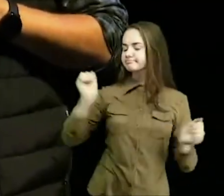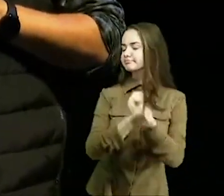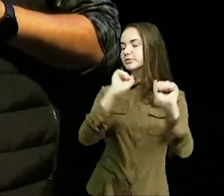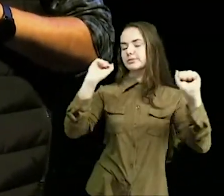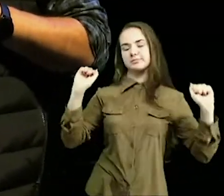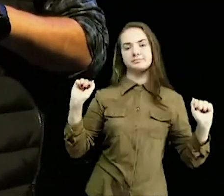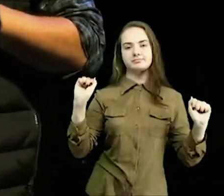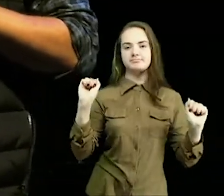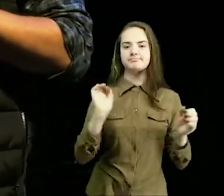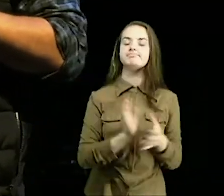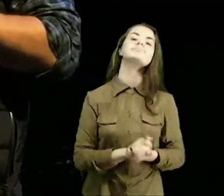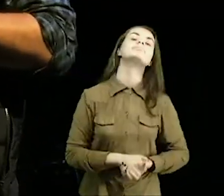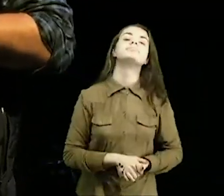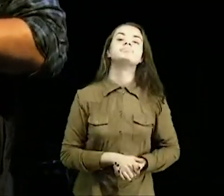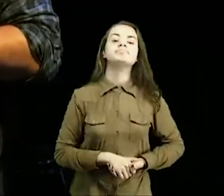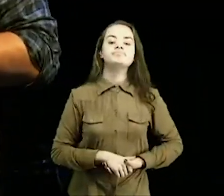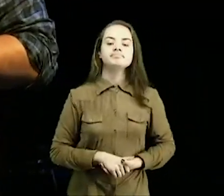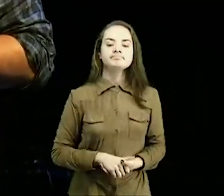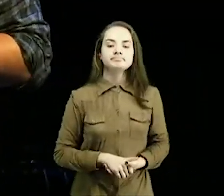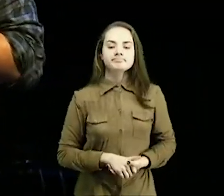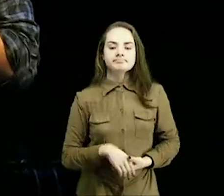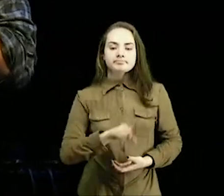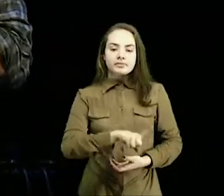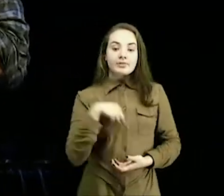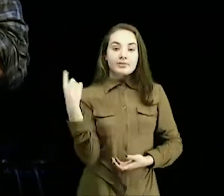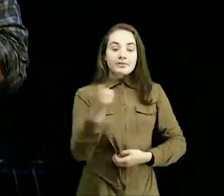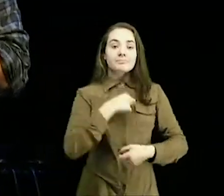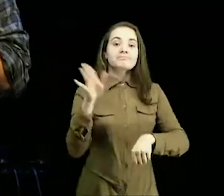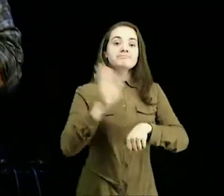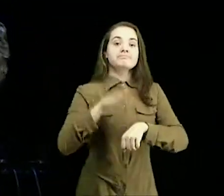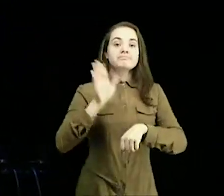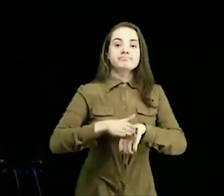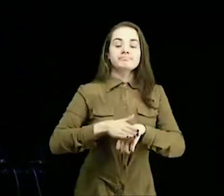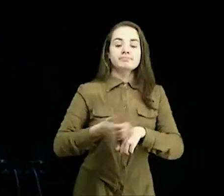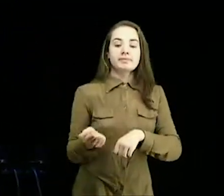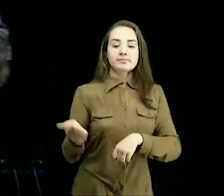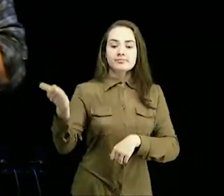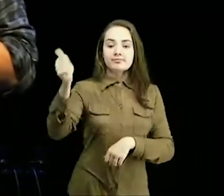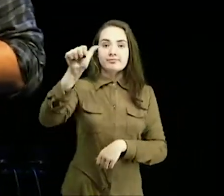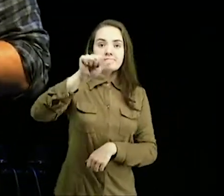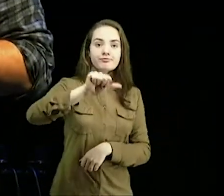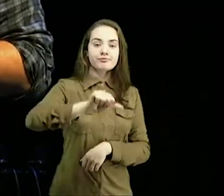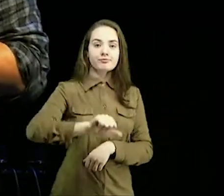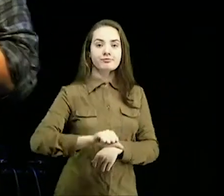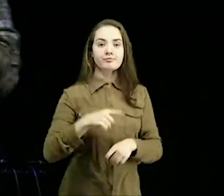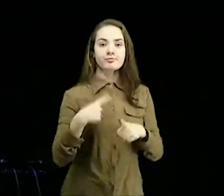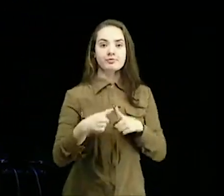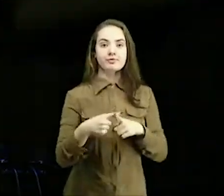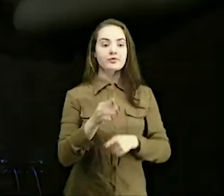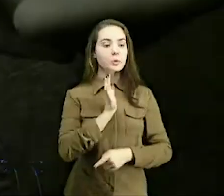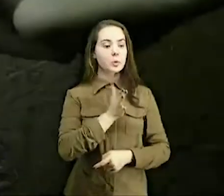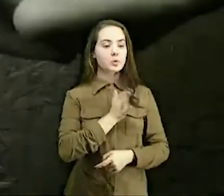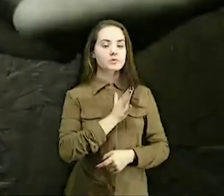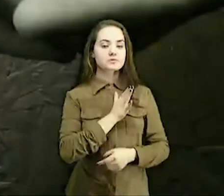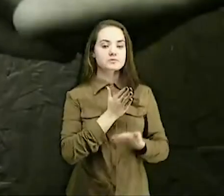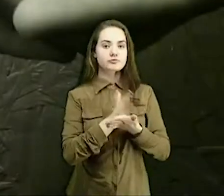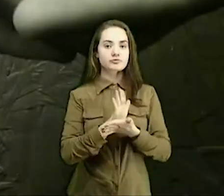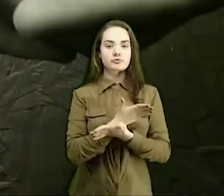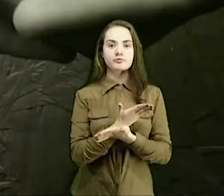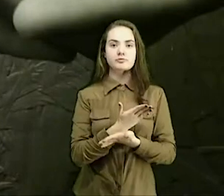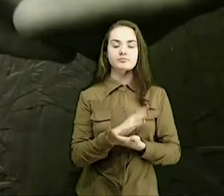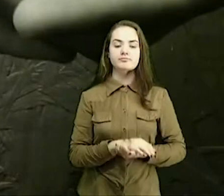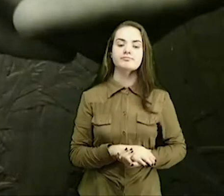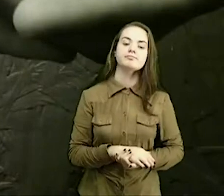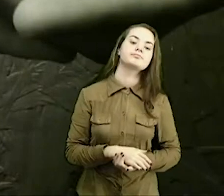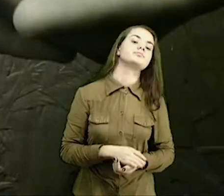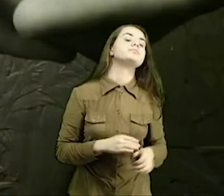desgraça, da perturbação, somos nós mesmos. Por quê? Coração dividido. Então Elias, se chegou a todo o povo